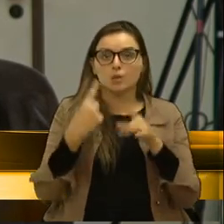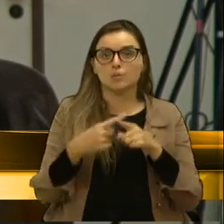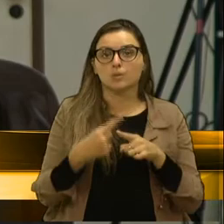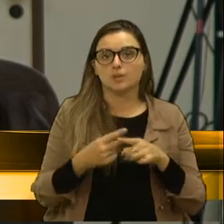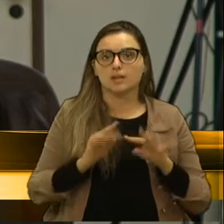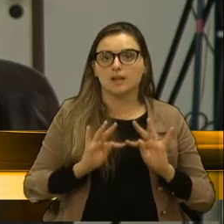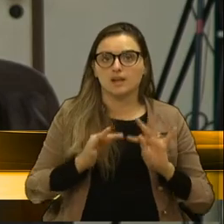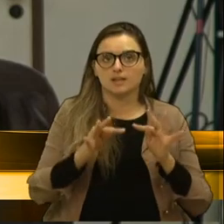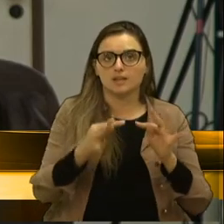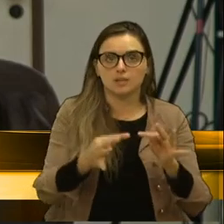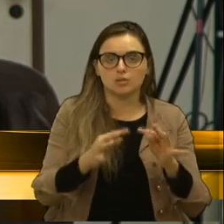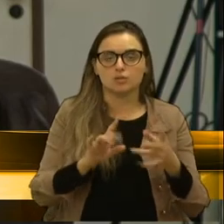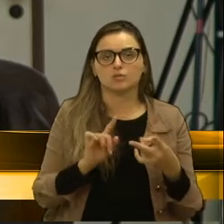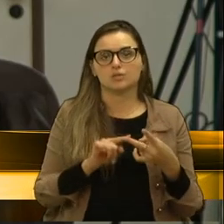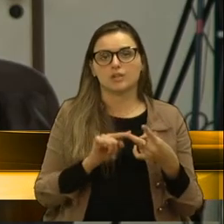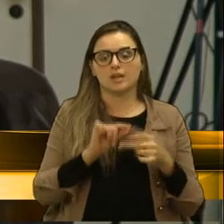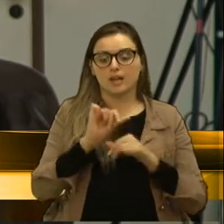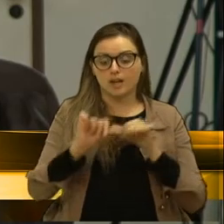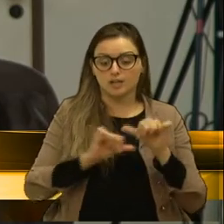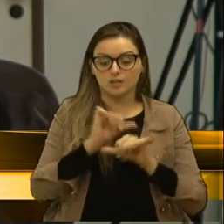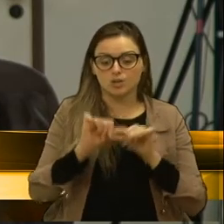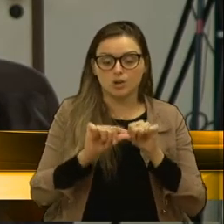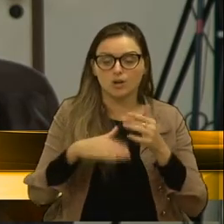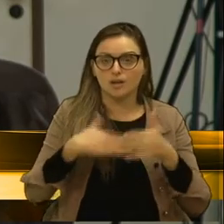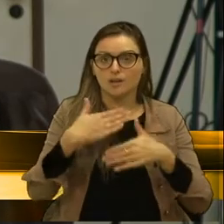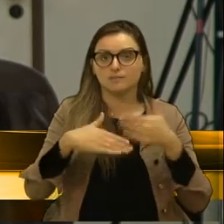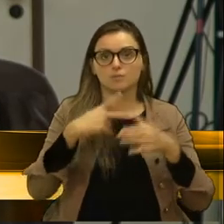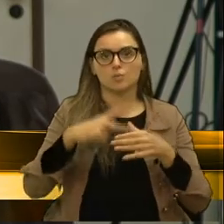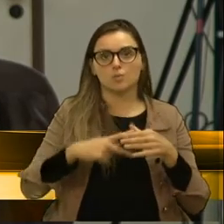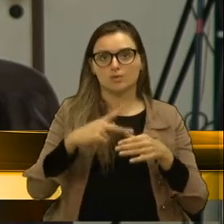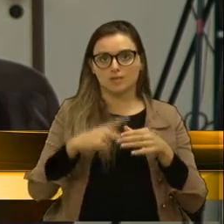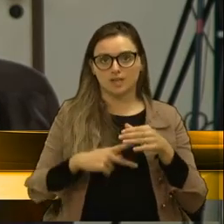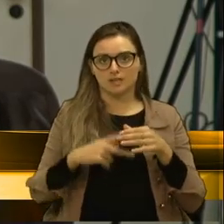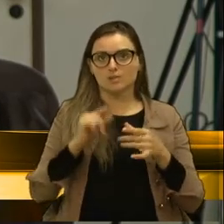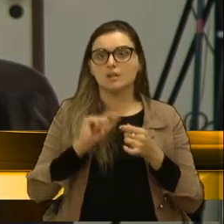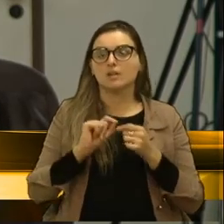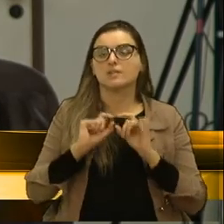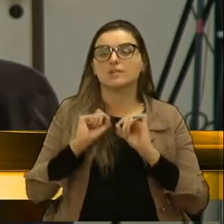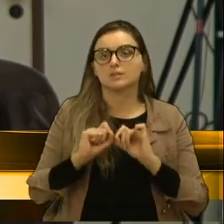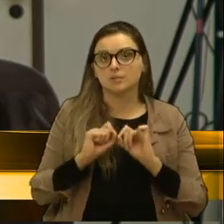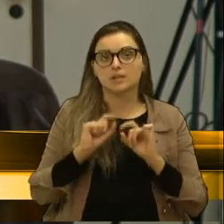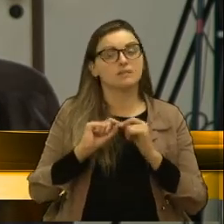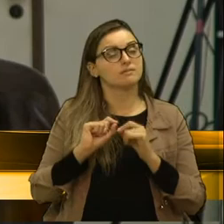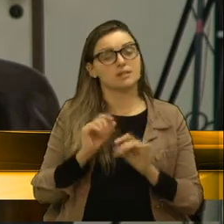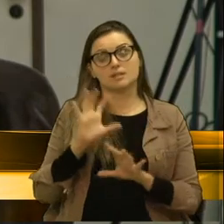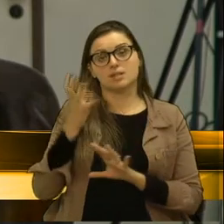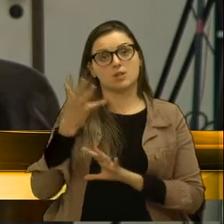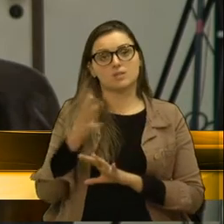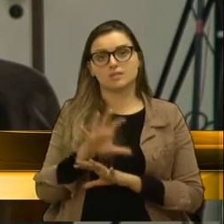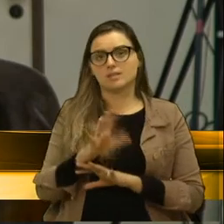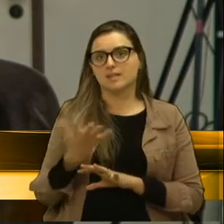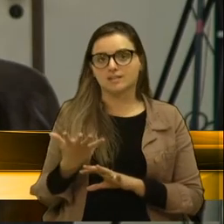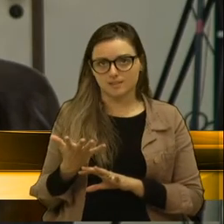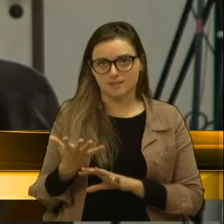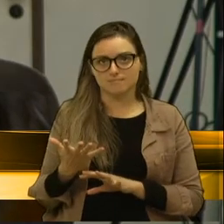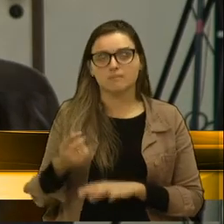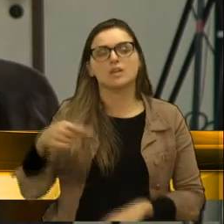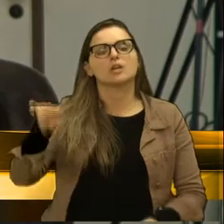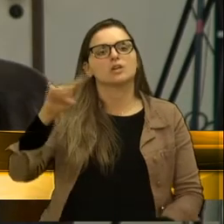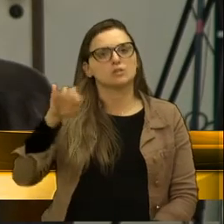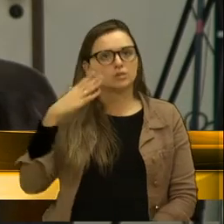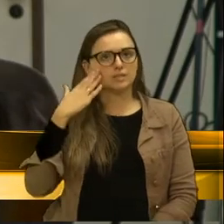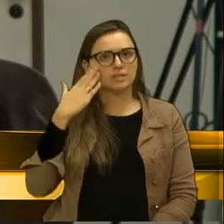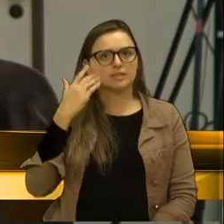tecnologia, né, a mudança de processo faz com que isso aconteça. Gente, vocês sabem, eu tenho